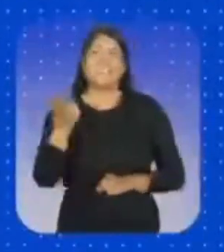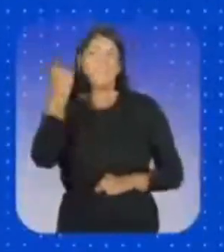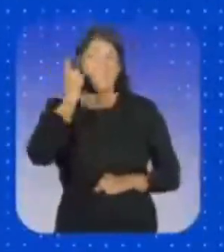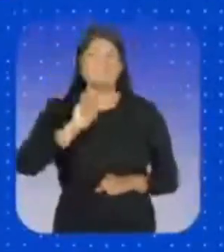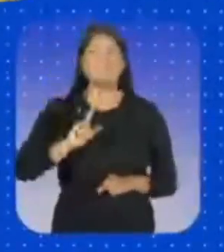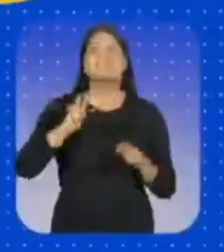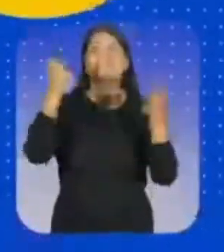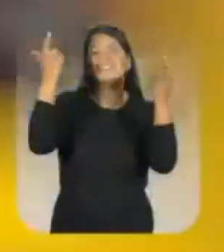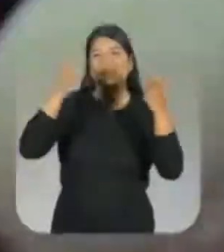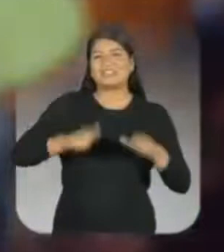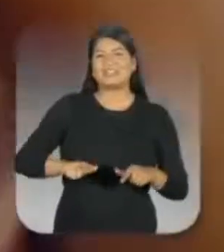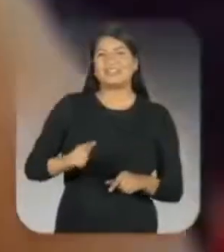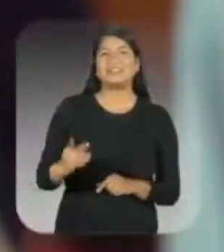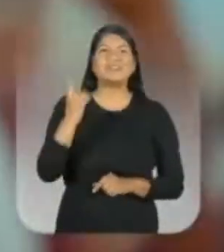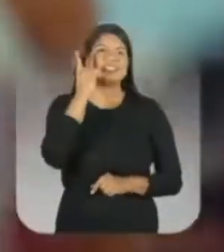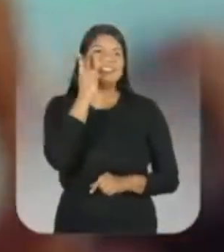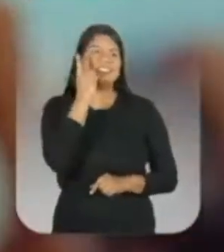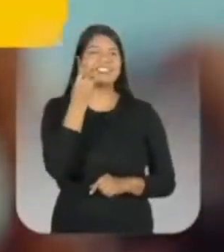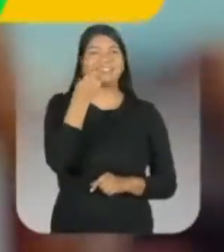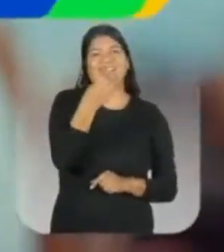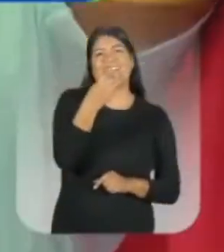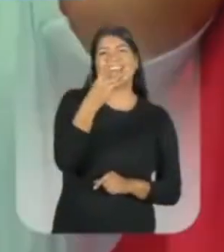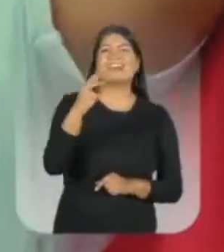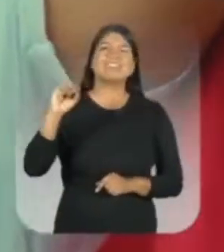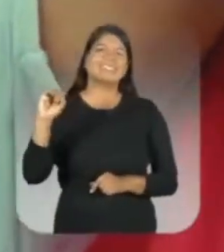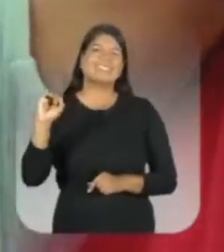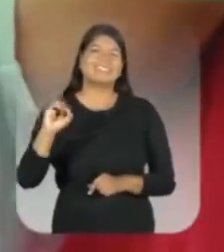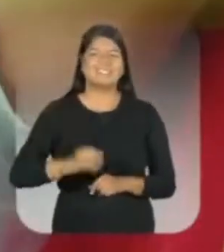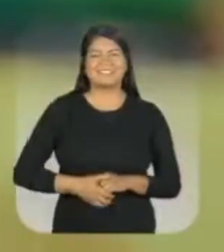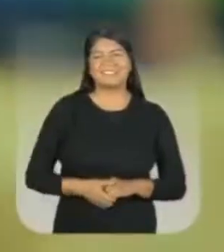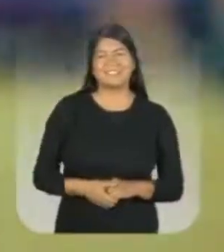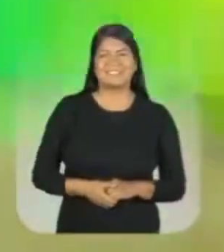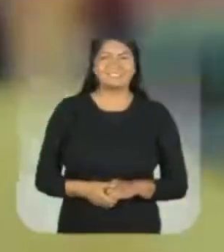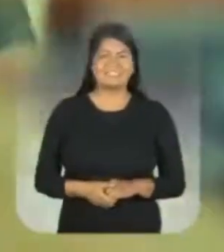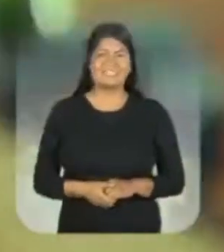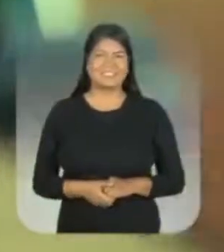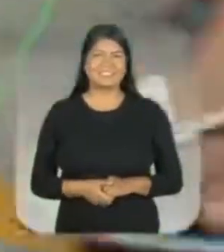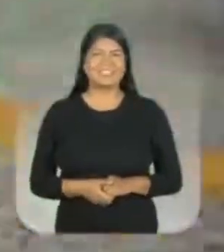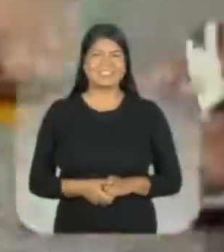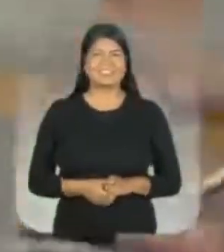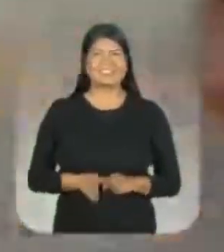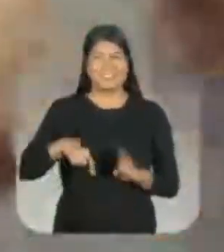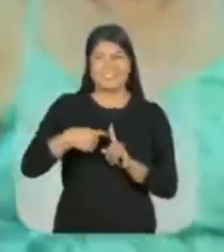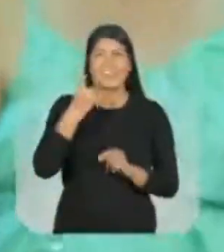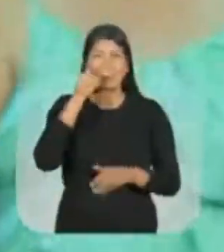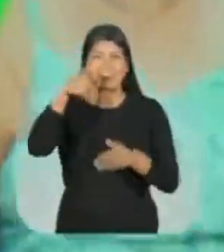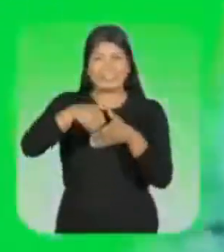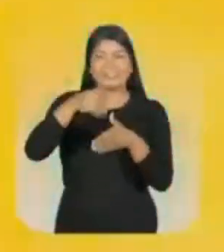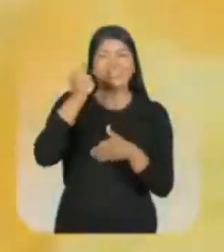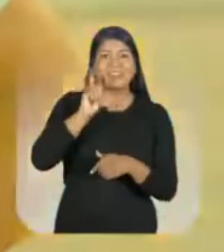dia, brincar. Pra vencer de novo dia, brincar.